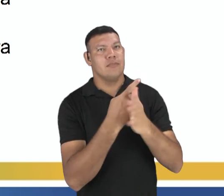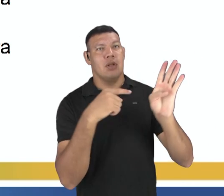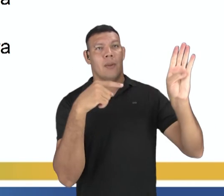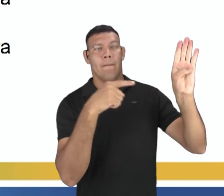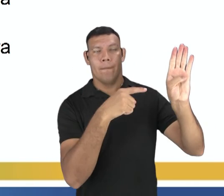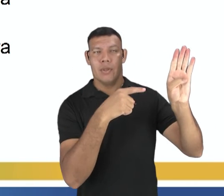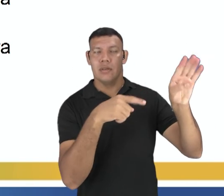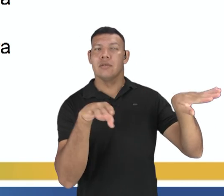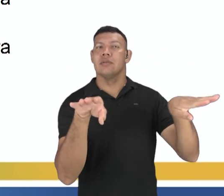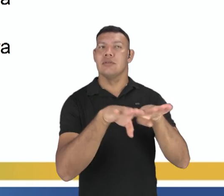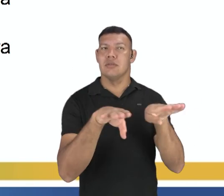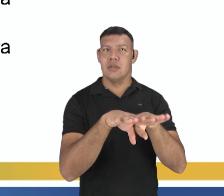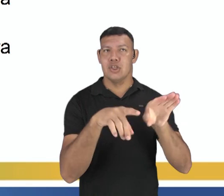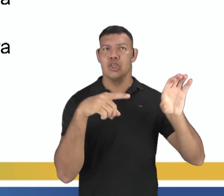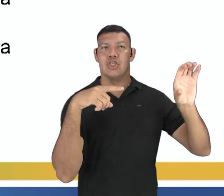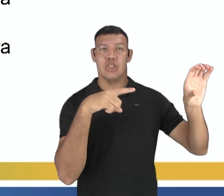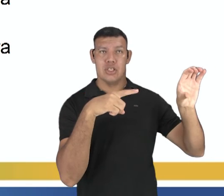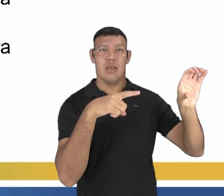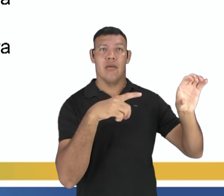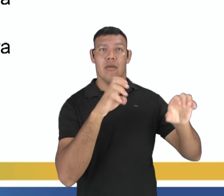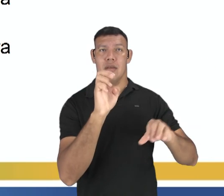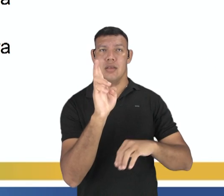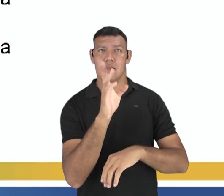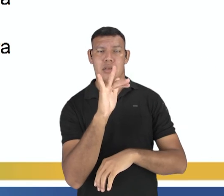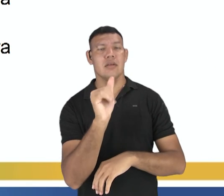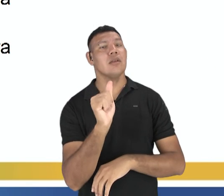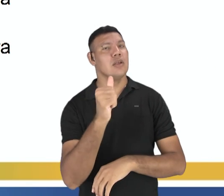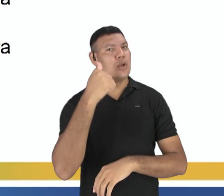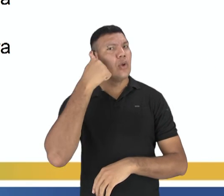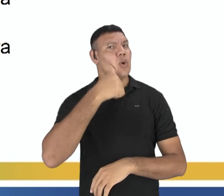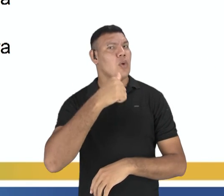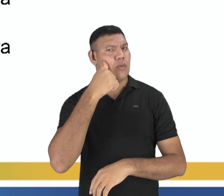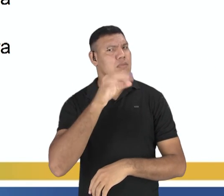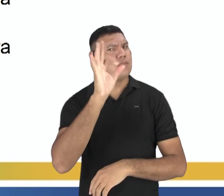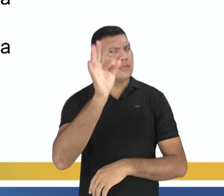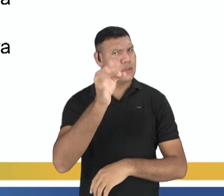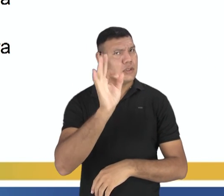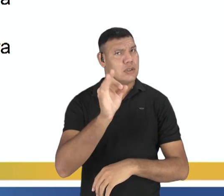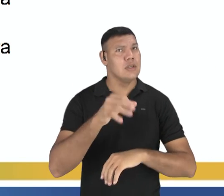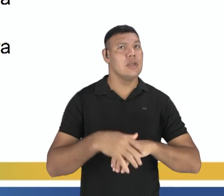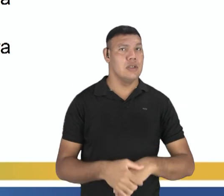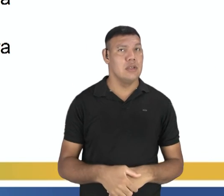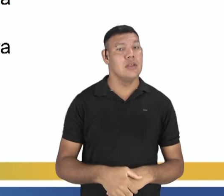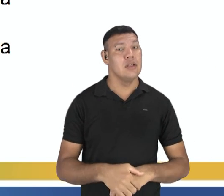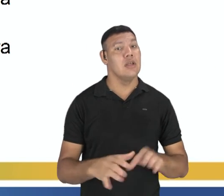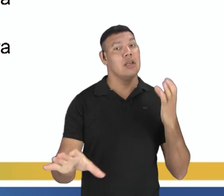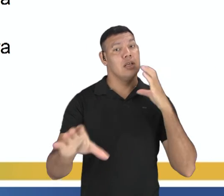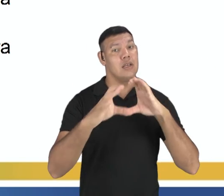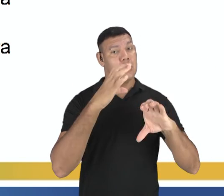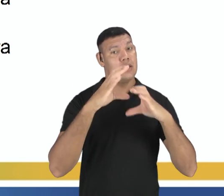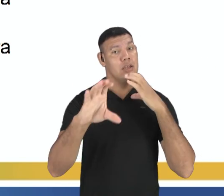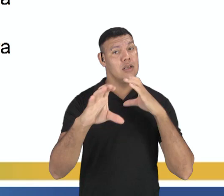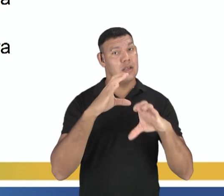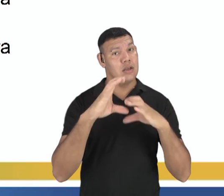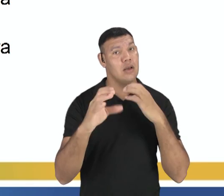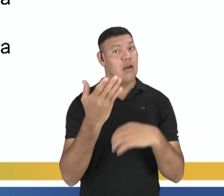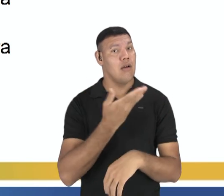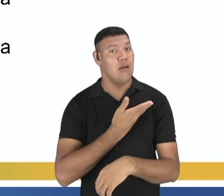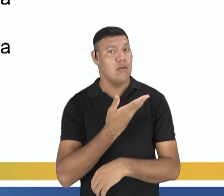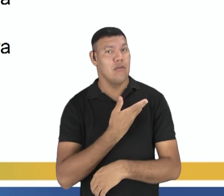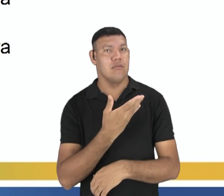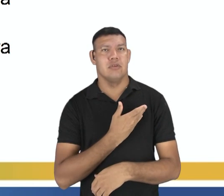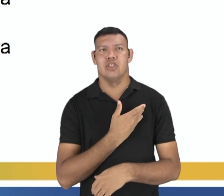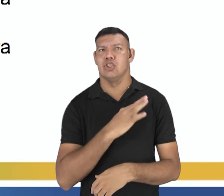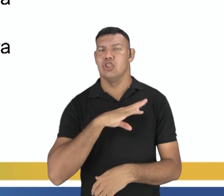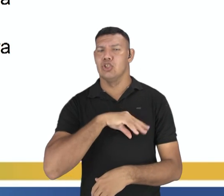amor. E na C, o eu lírico é feminino. O eu lírico é feminino na cantiga de amigo,